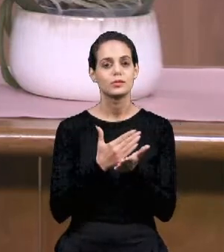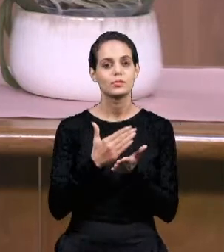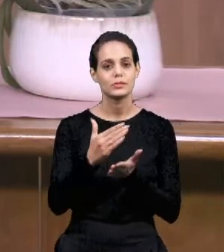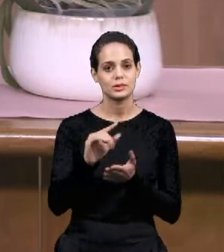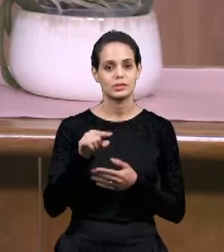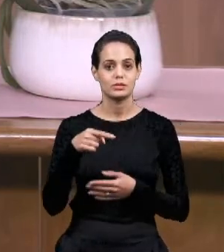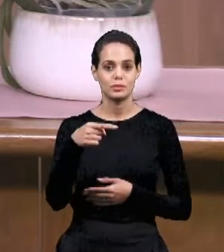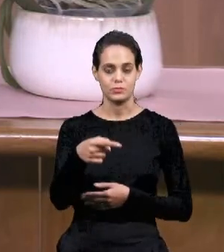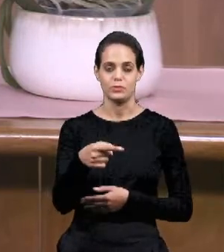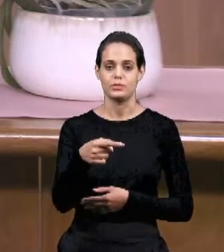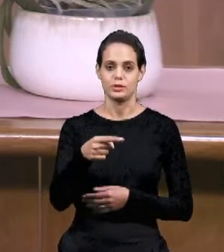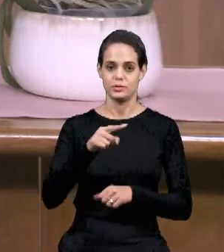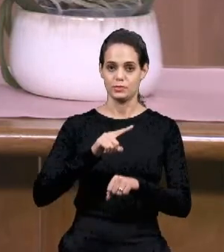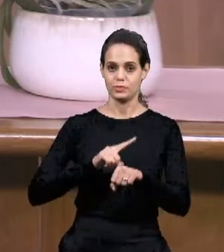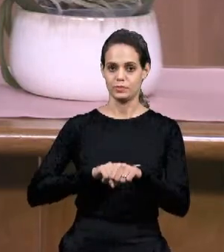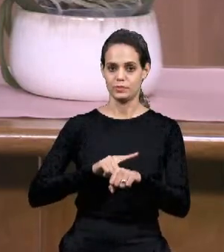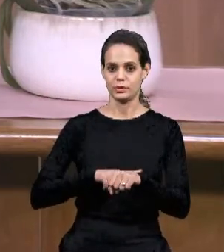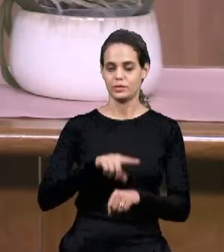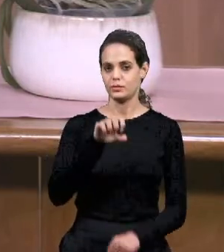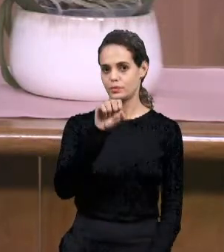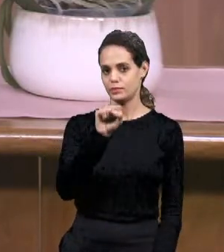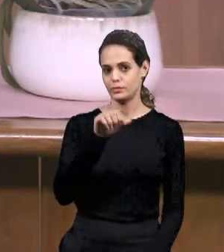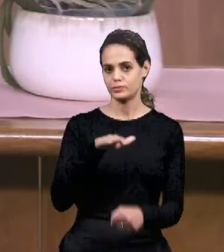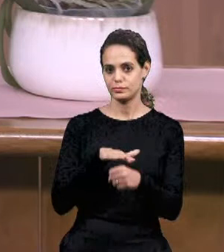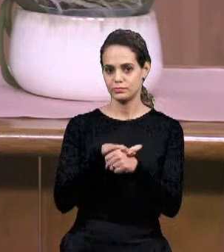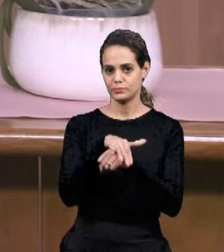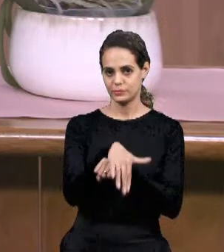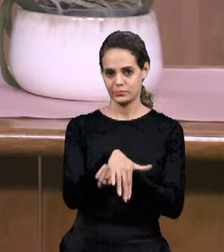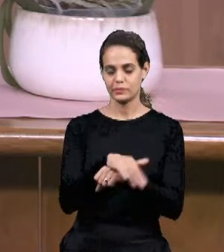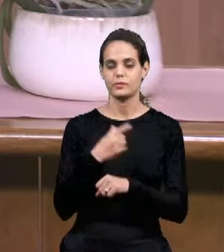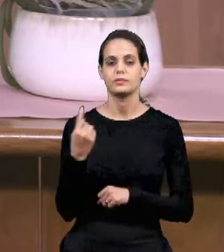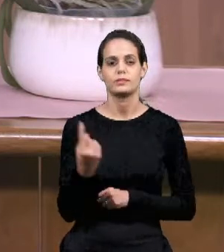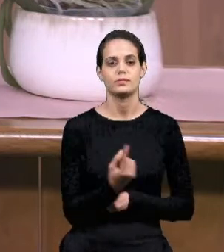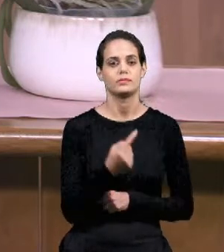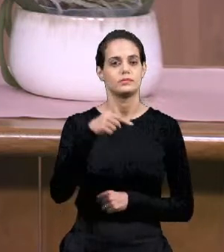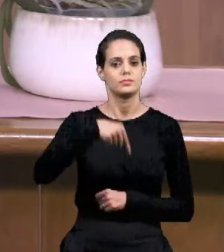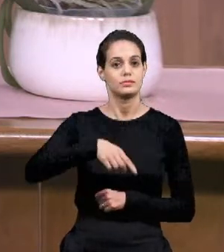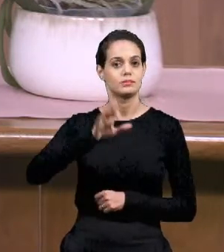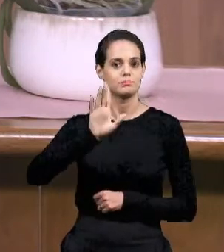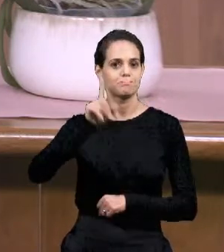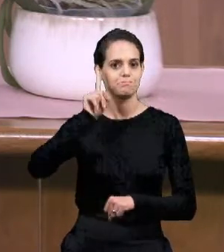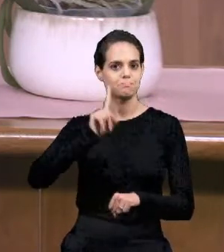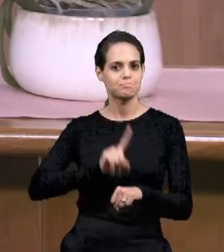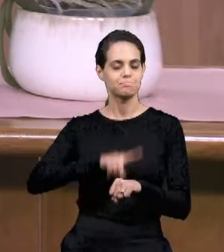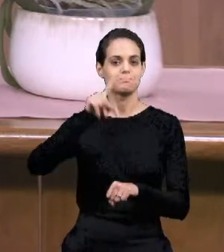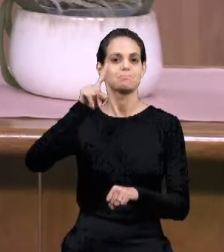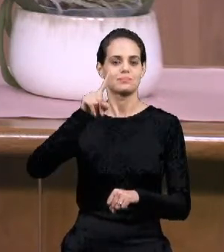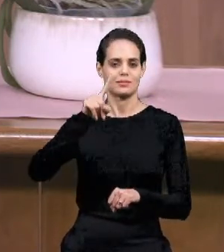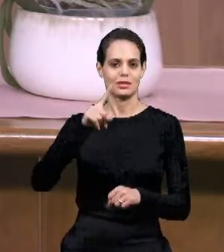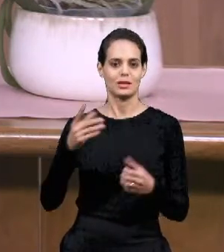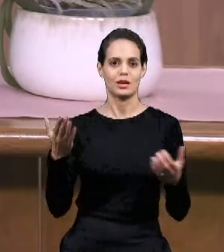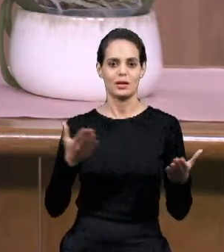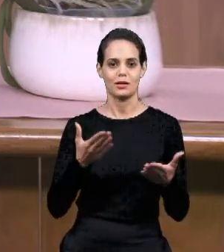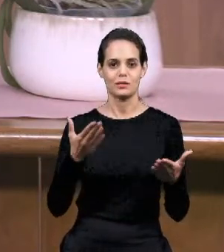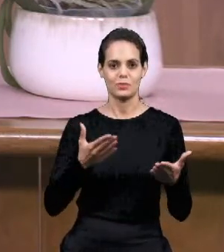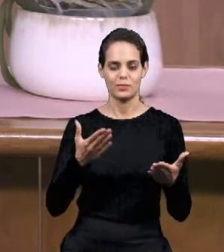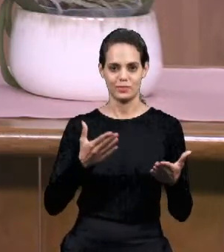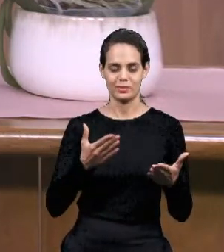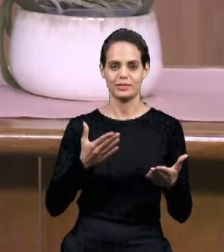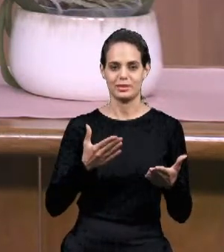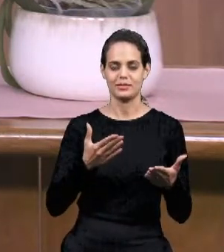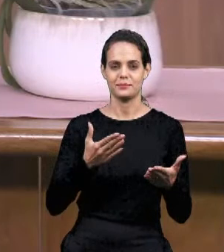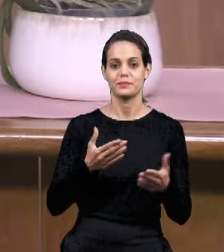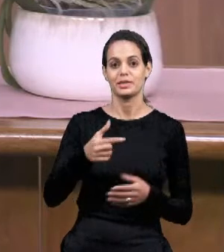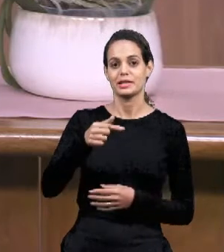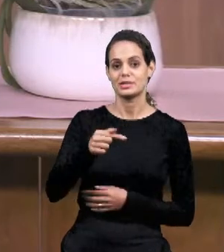pouquinho, às 8 horas da noite. Então nós já estamos aqui, estamos falando ao vivo, agora são 19 horas e 37 minutos, estamos